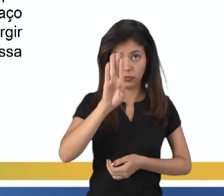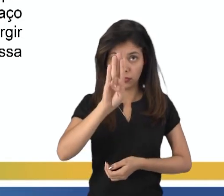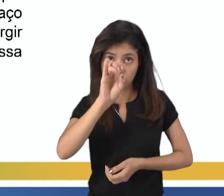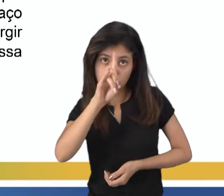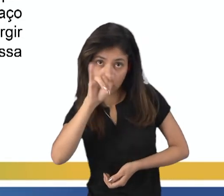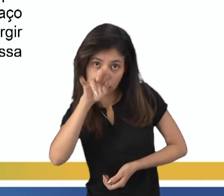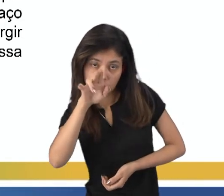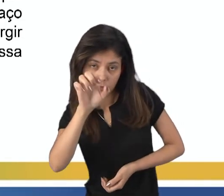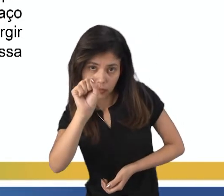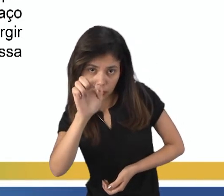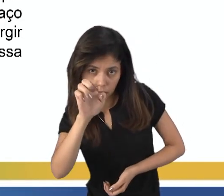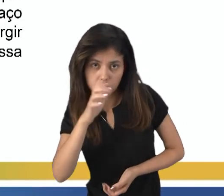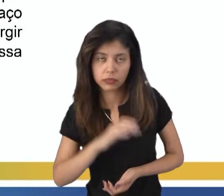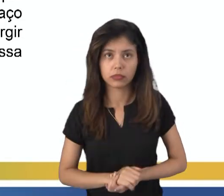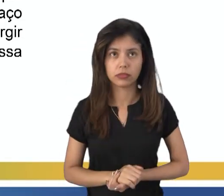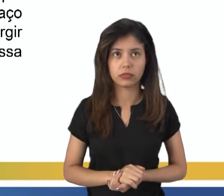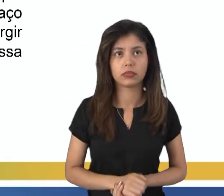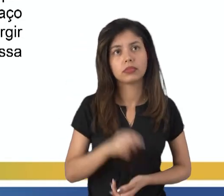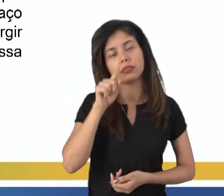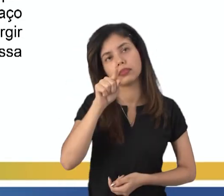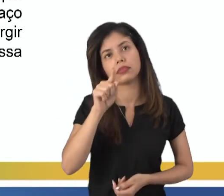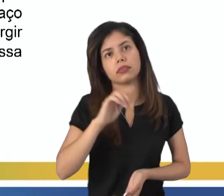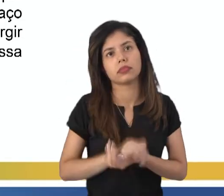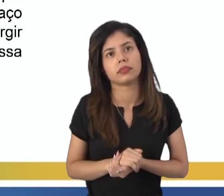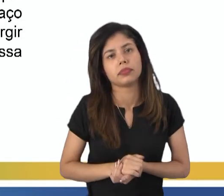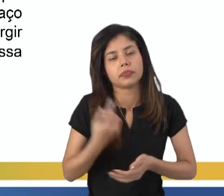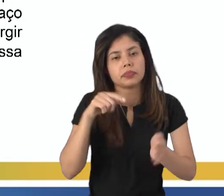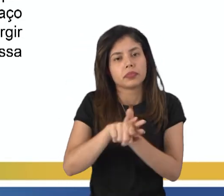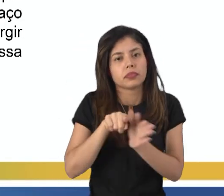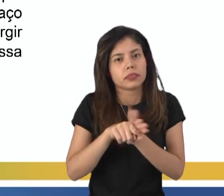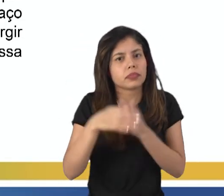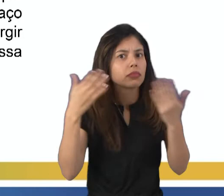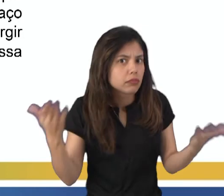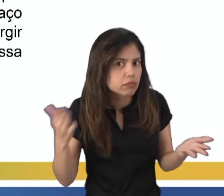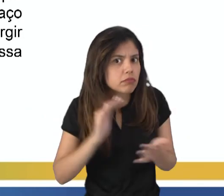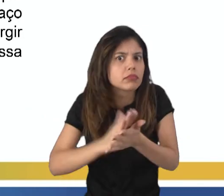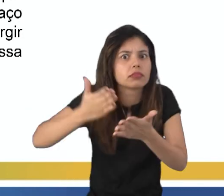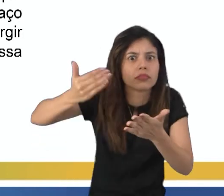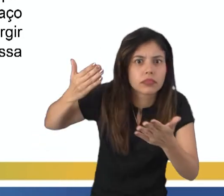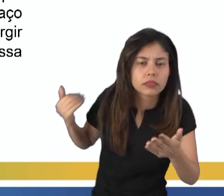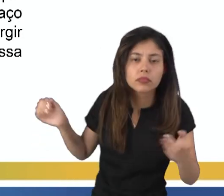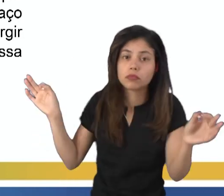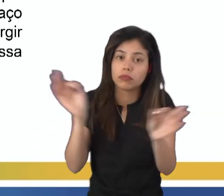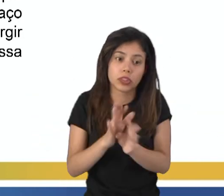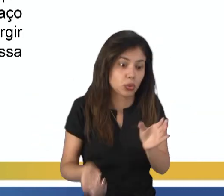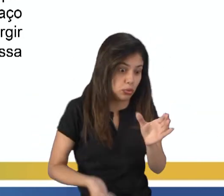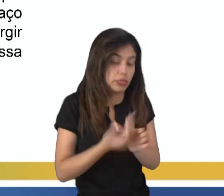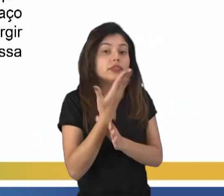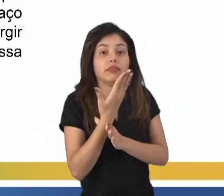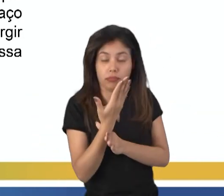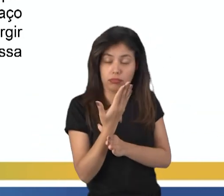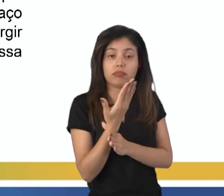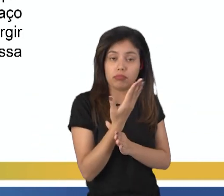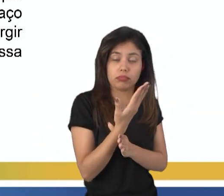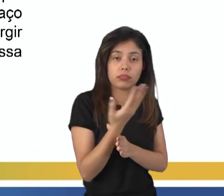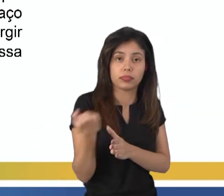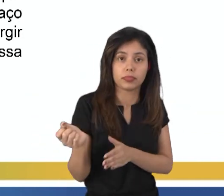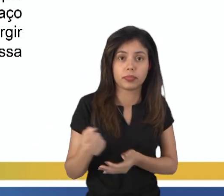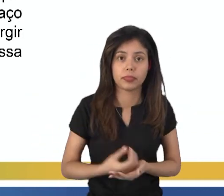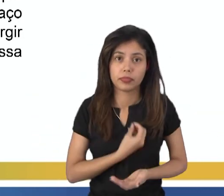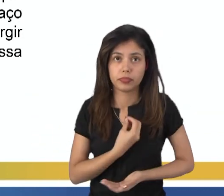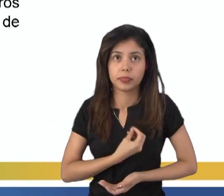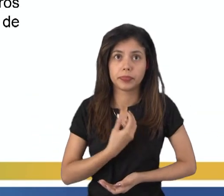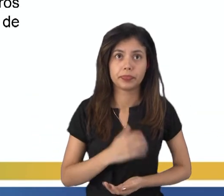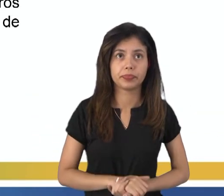Nesse caso seria a abiogênese, seria a questão da geração espontânea. Quase que do nada poderia existir aí uma forma de vida.